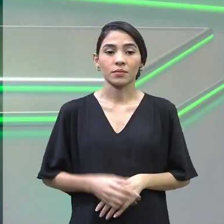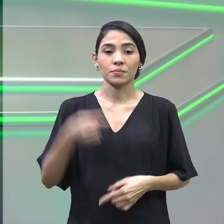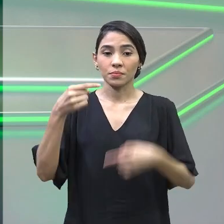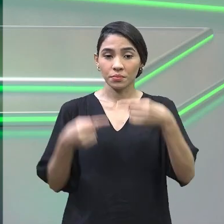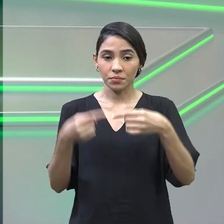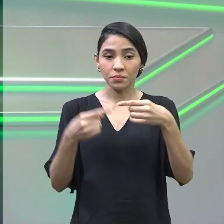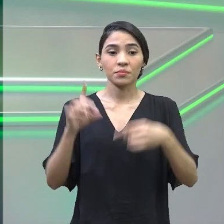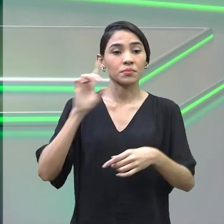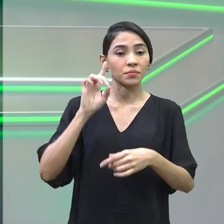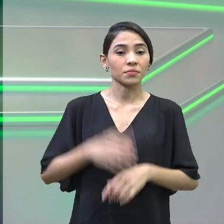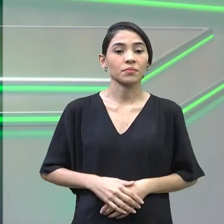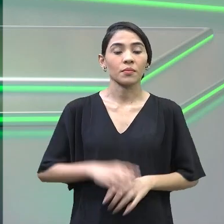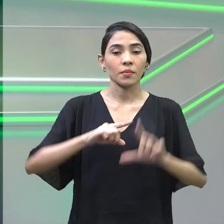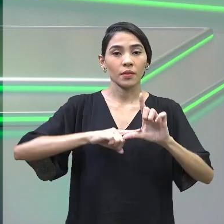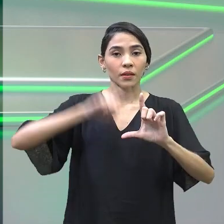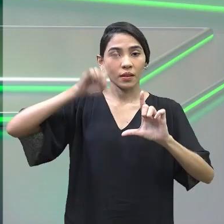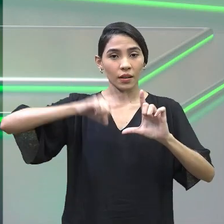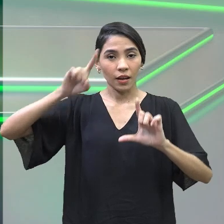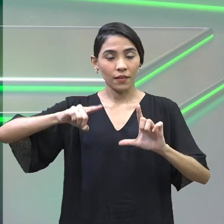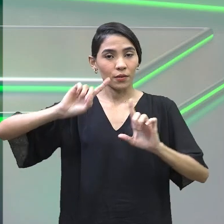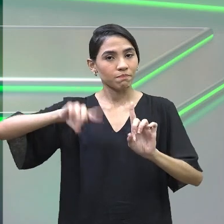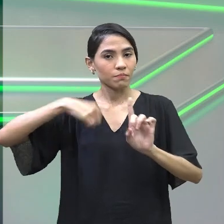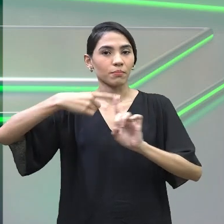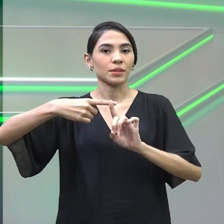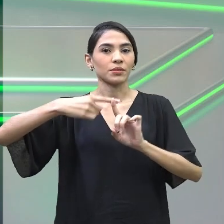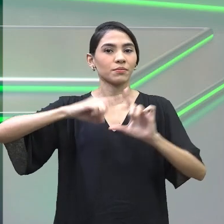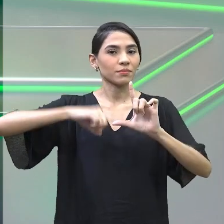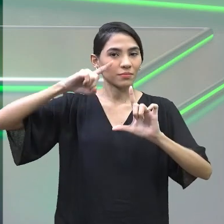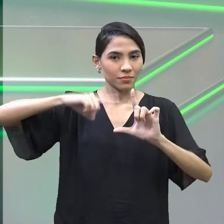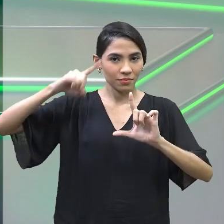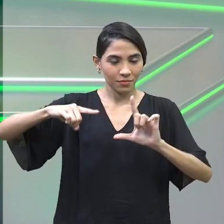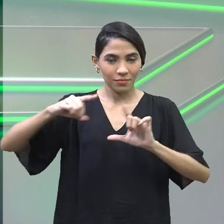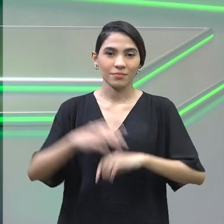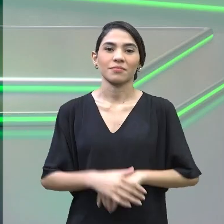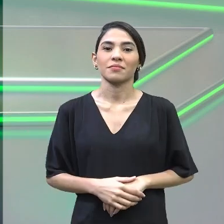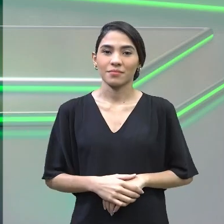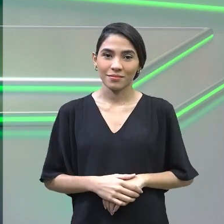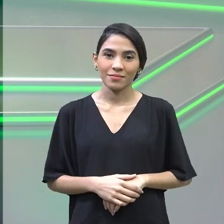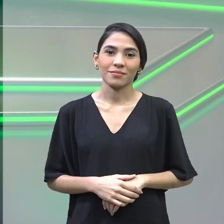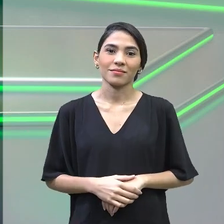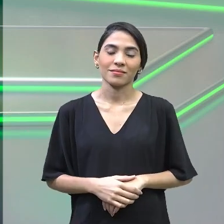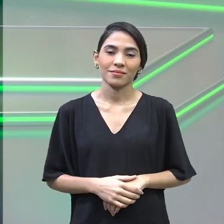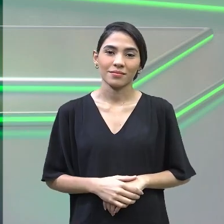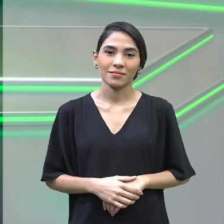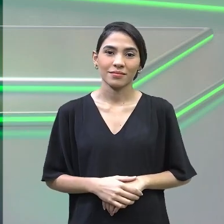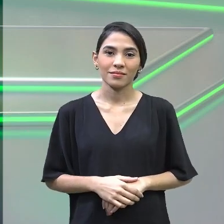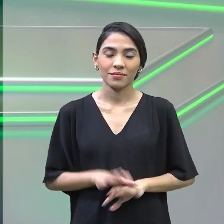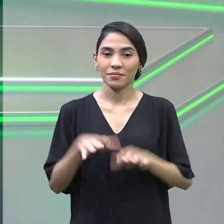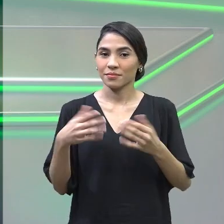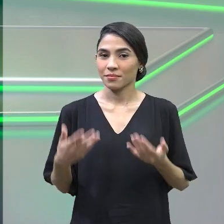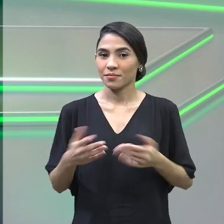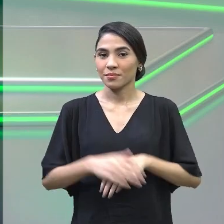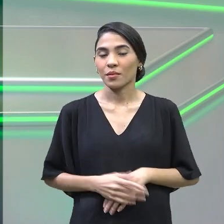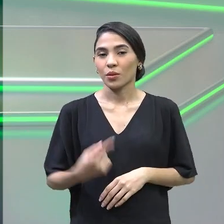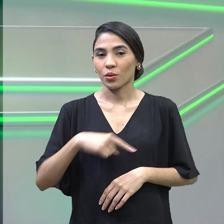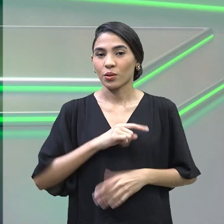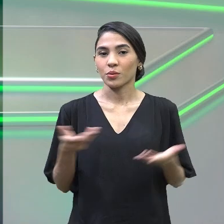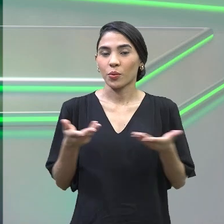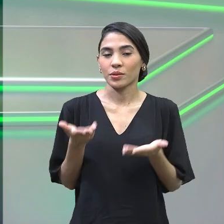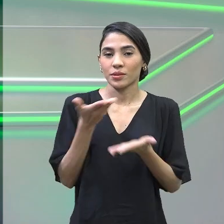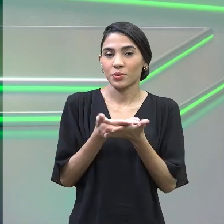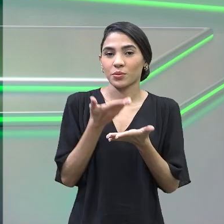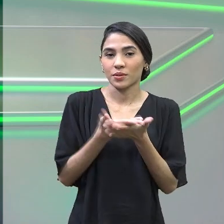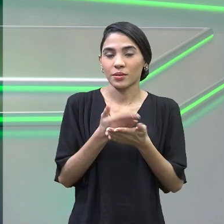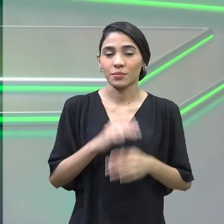Discussão do dia, gráficos e mais gráficos. É isso aí, pessoal. Nós vamos estudar